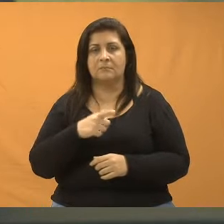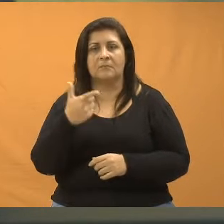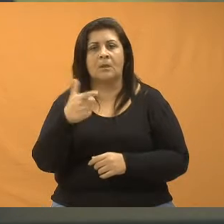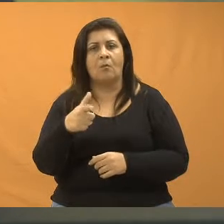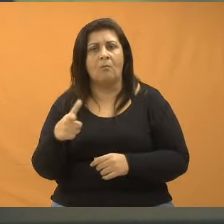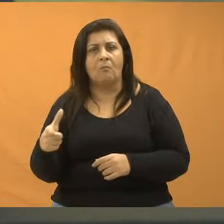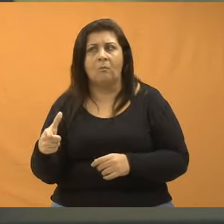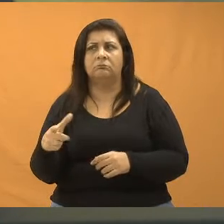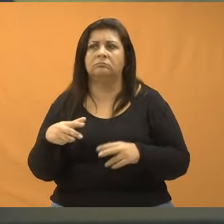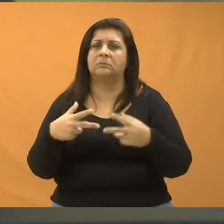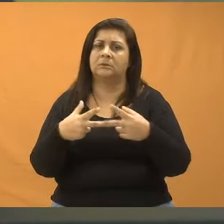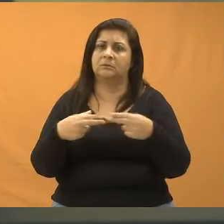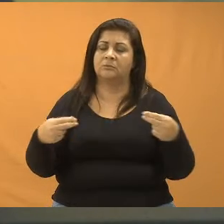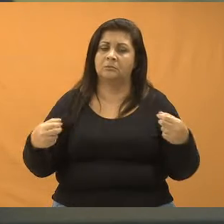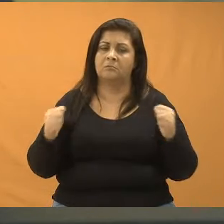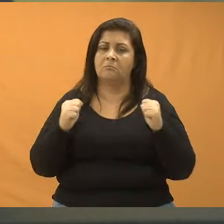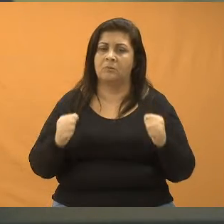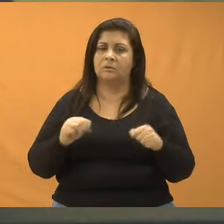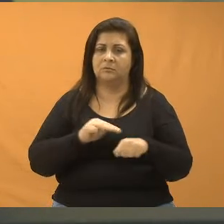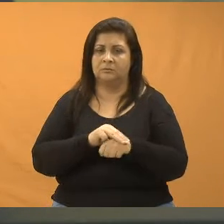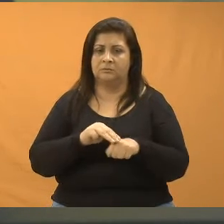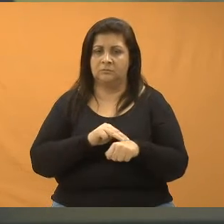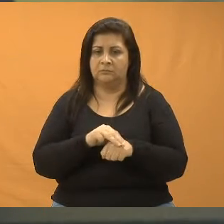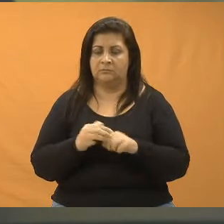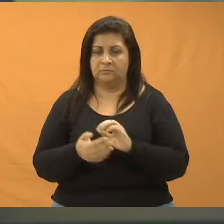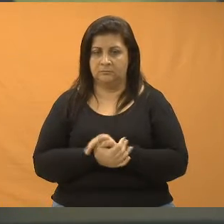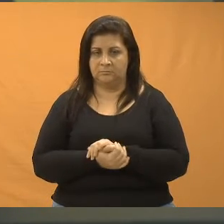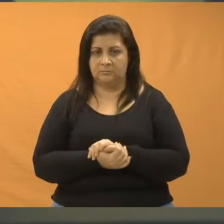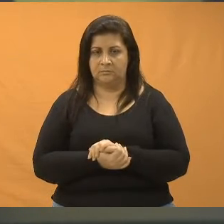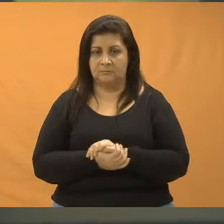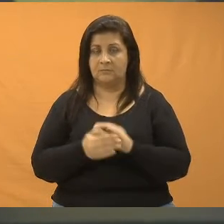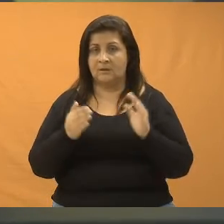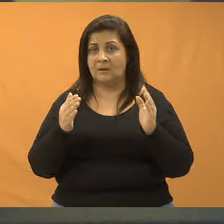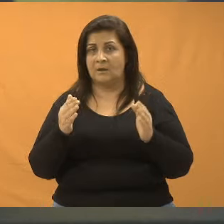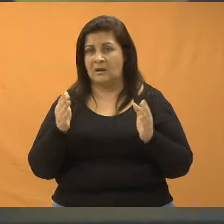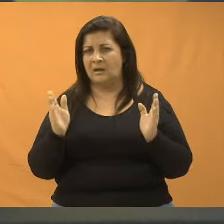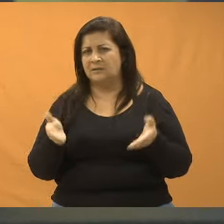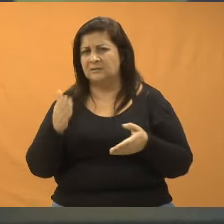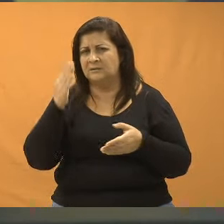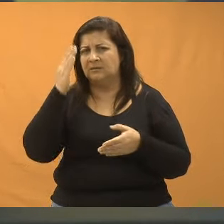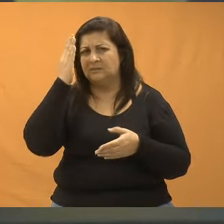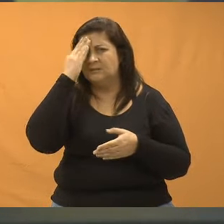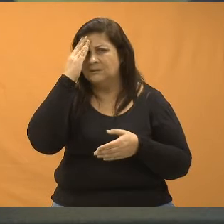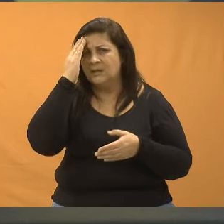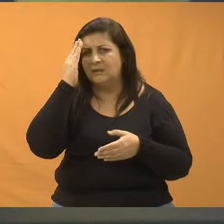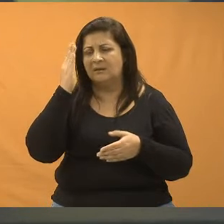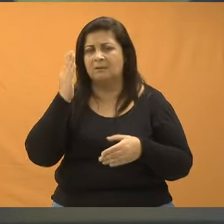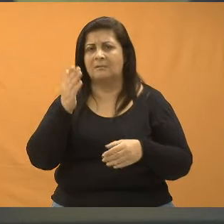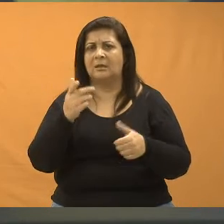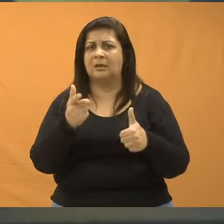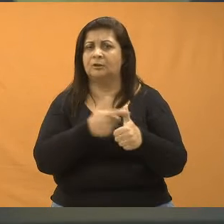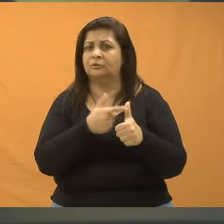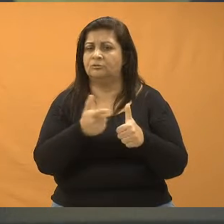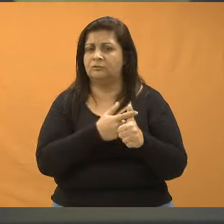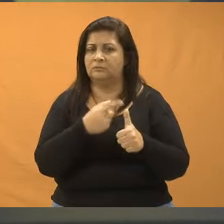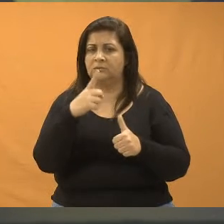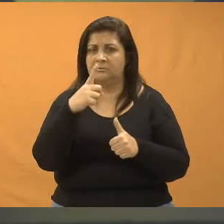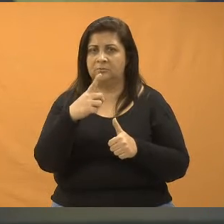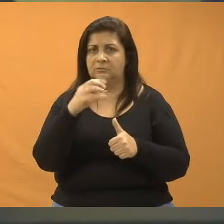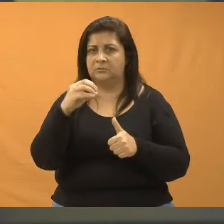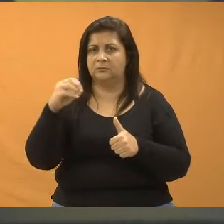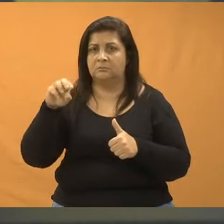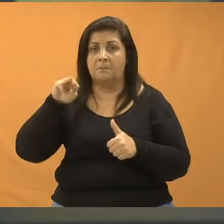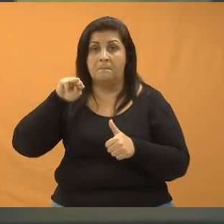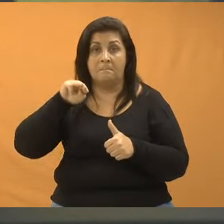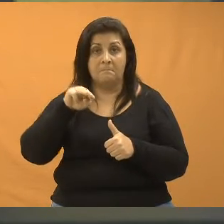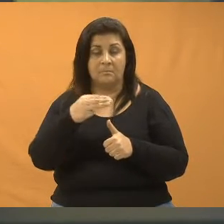que a gente poderia discutir. Hoje, do que se sabe, a dívida de 100 milhões, parte disso pode ser questionado. Isso. Muito